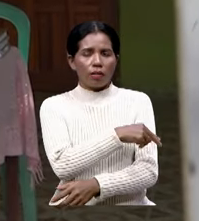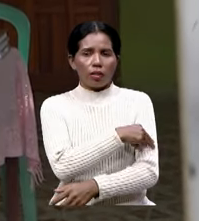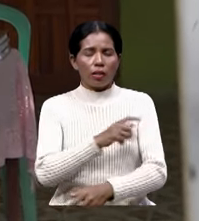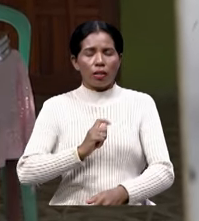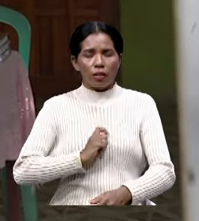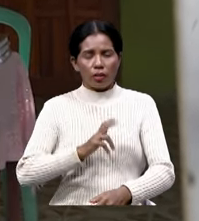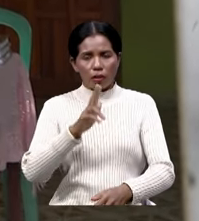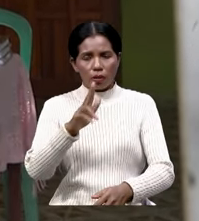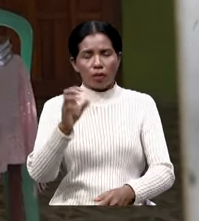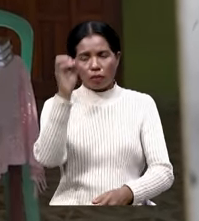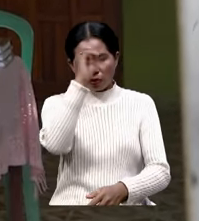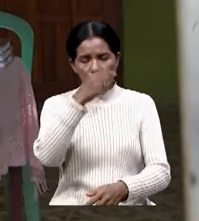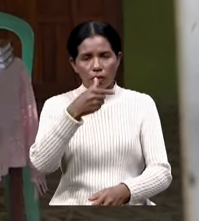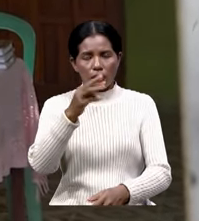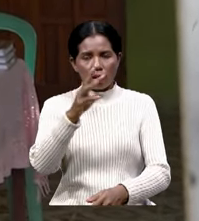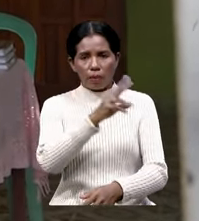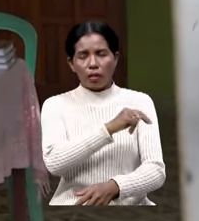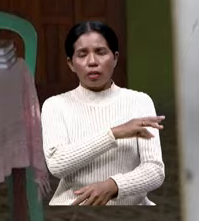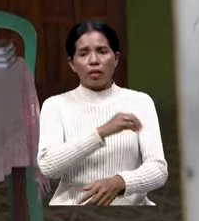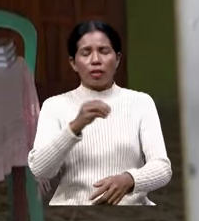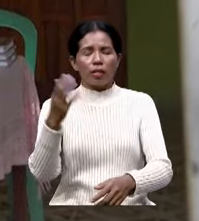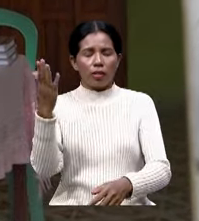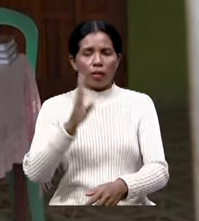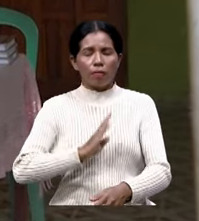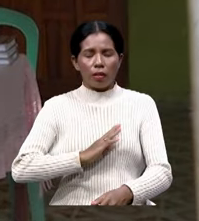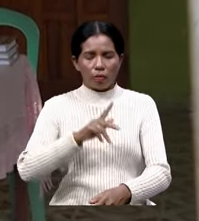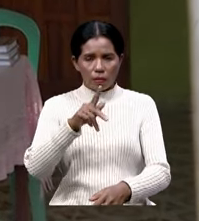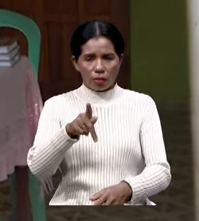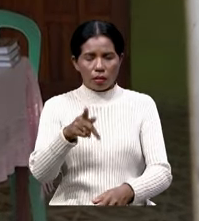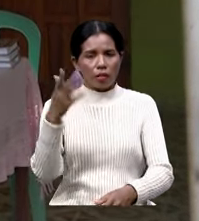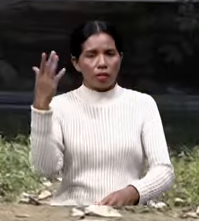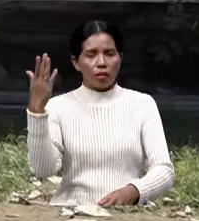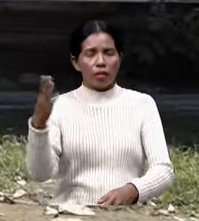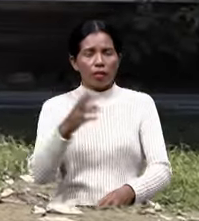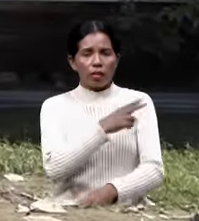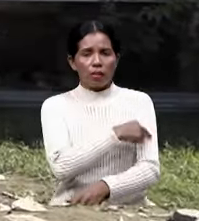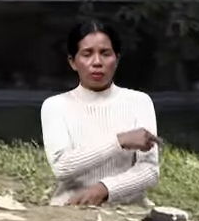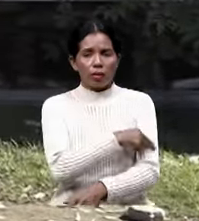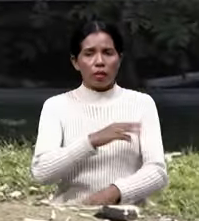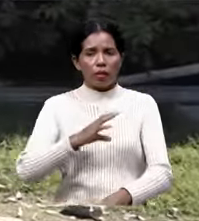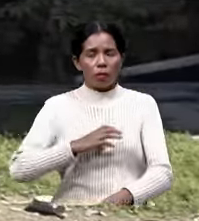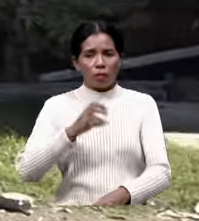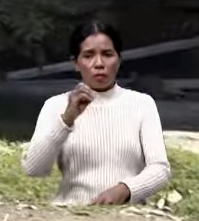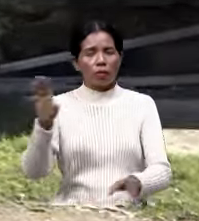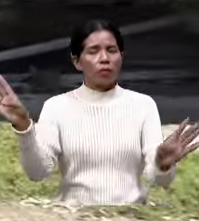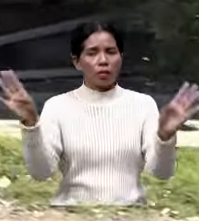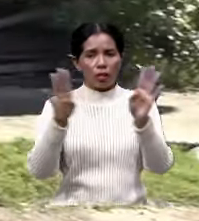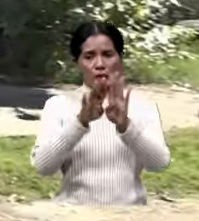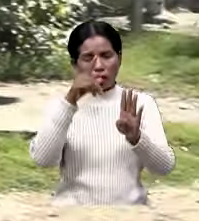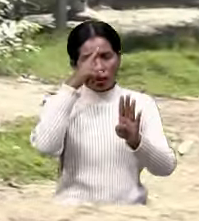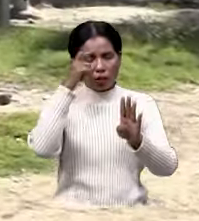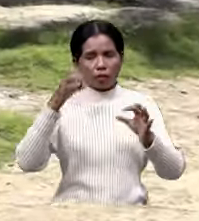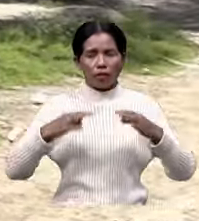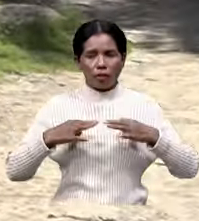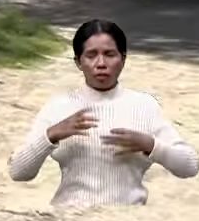tuir observação GMNI, posto de saúde e a Bebonuk, nebe tutela e a centro de saúde Comoro Mostaka, tamba feriado, médico